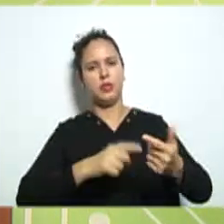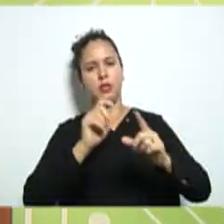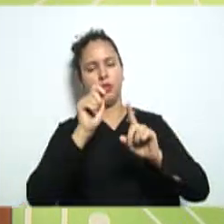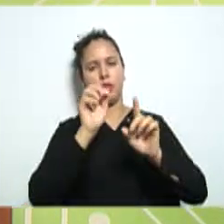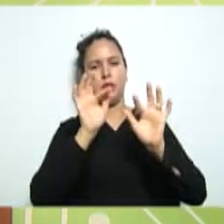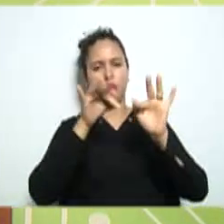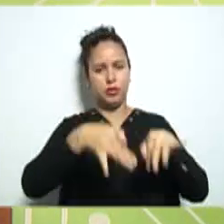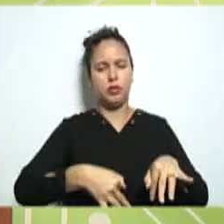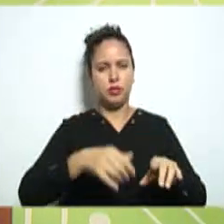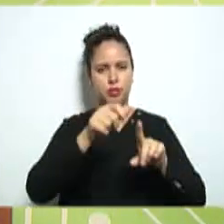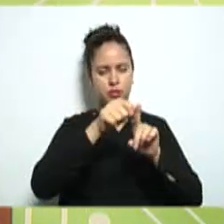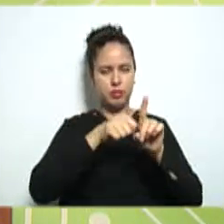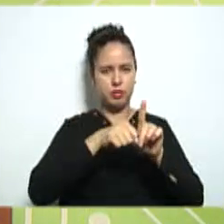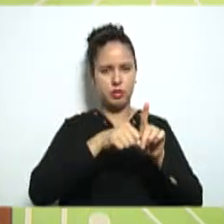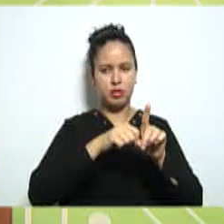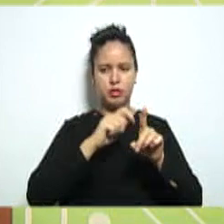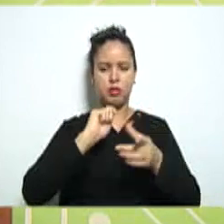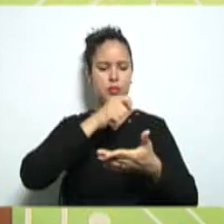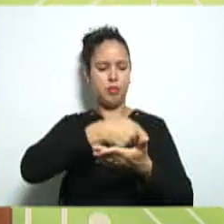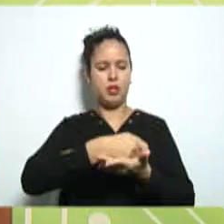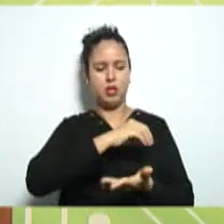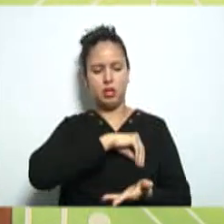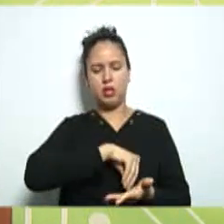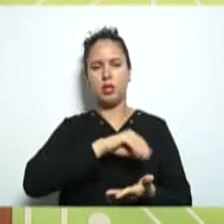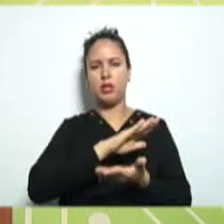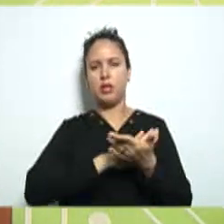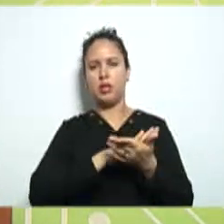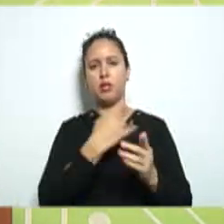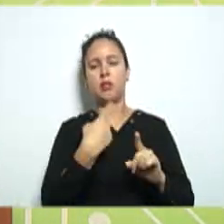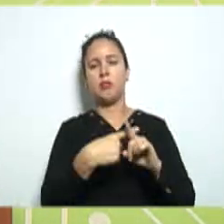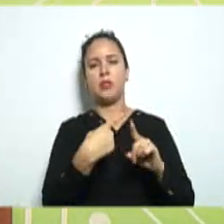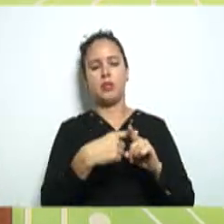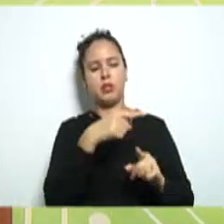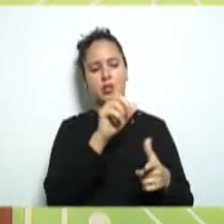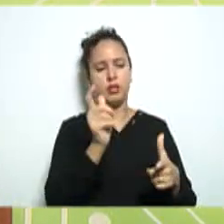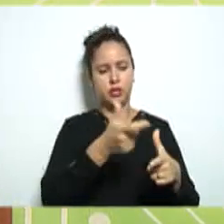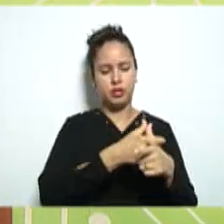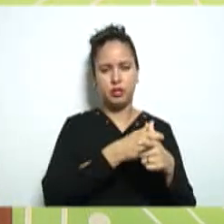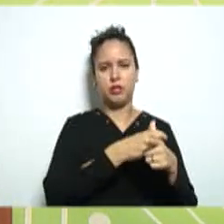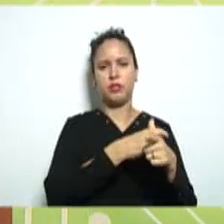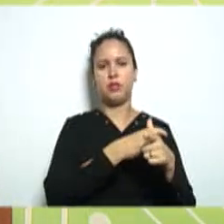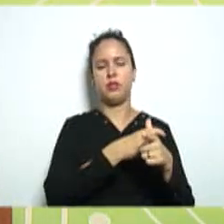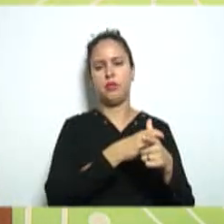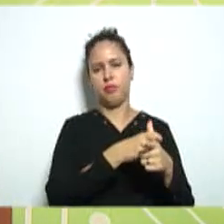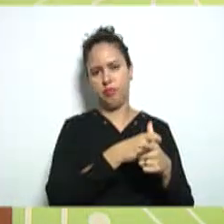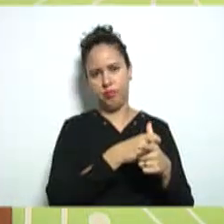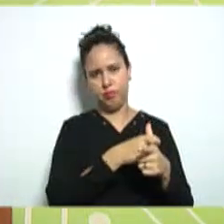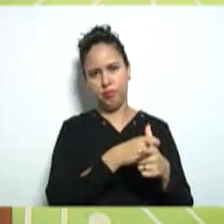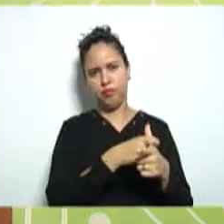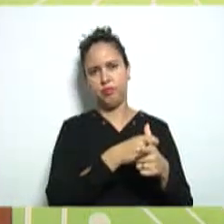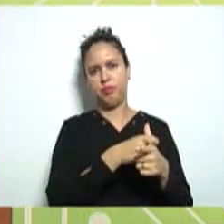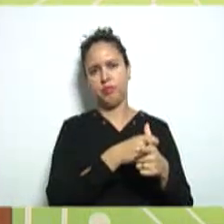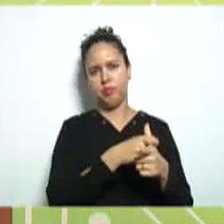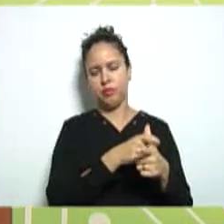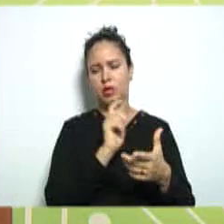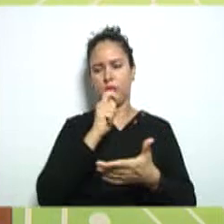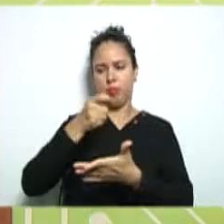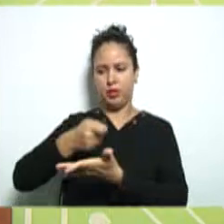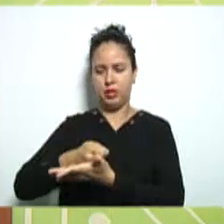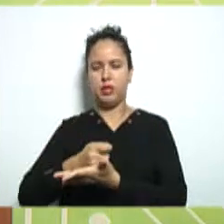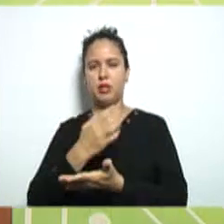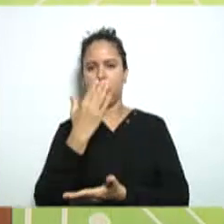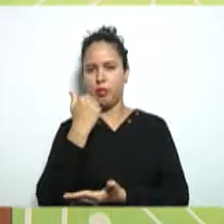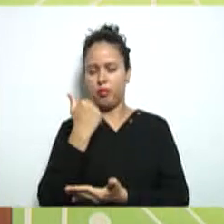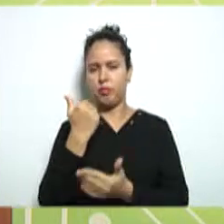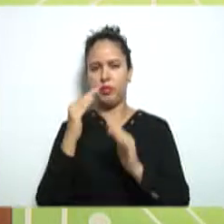não recebe. Por quê? Porque a pessoa está devendo a comida, porque a pessoa está devendo a moradia. E a pessoa não pode sair daquele trabalho